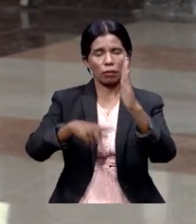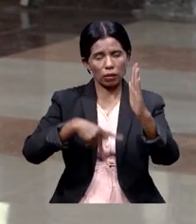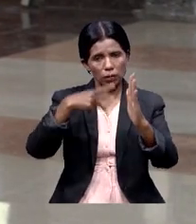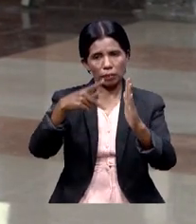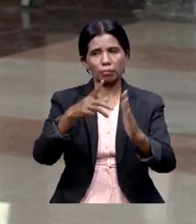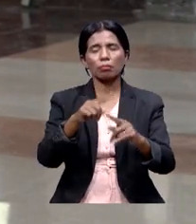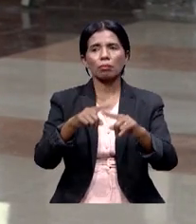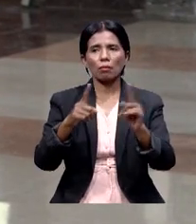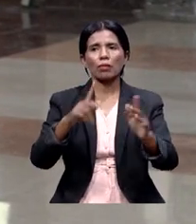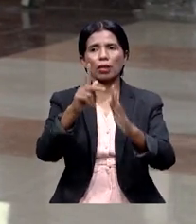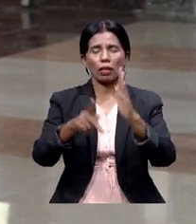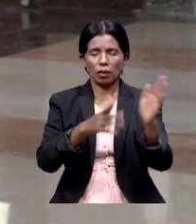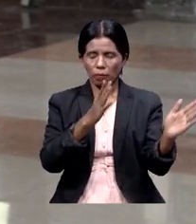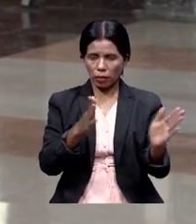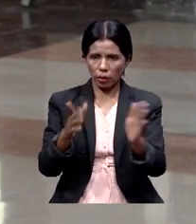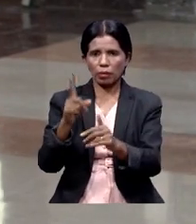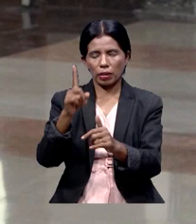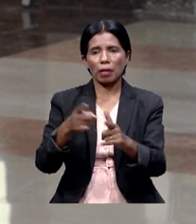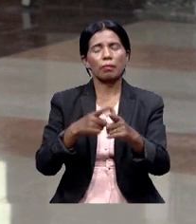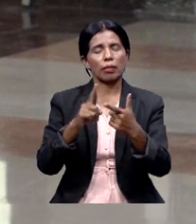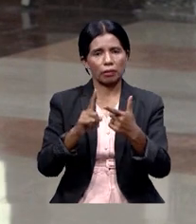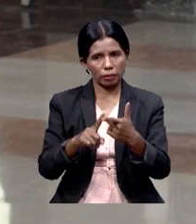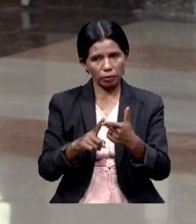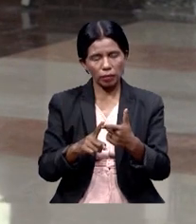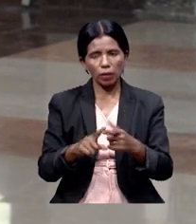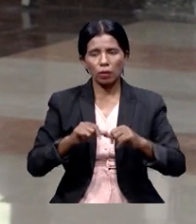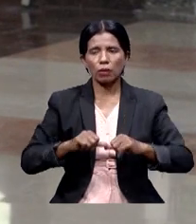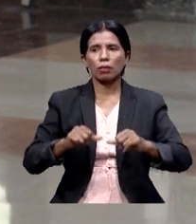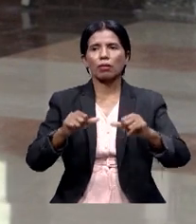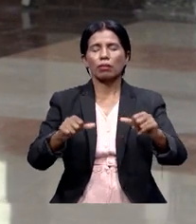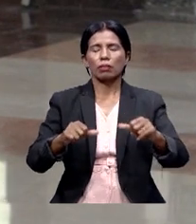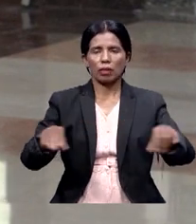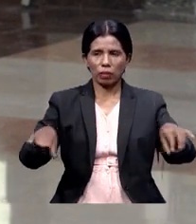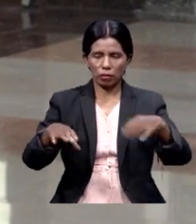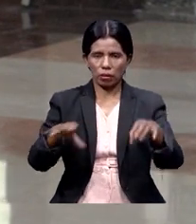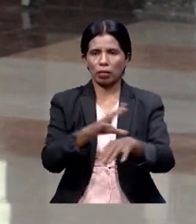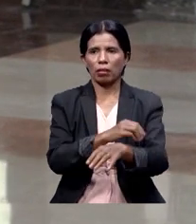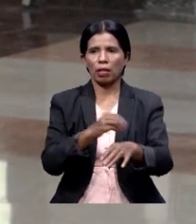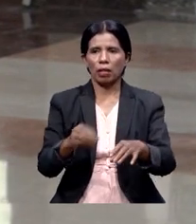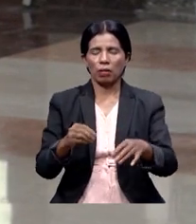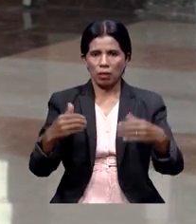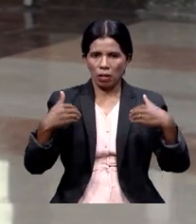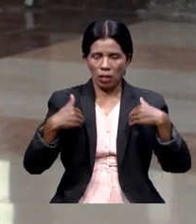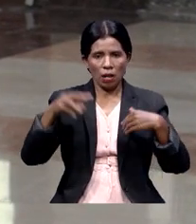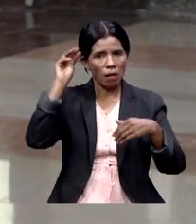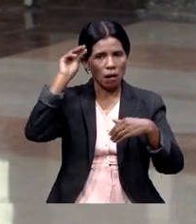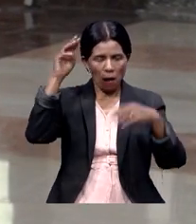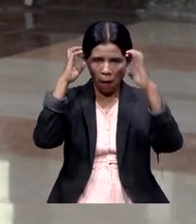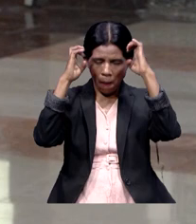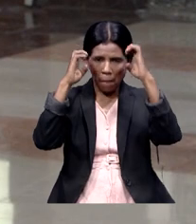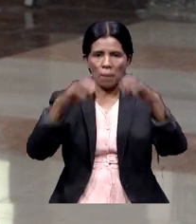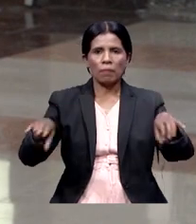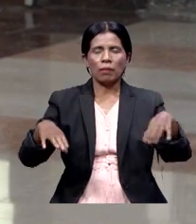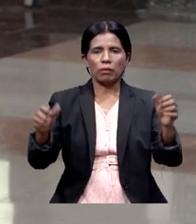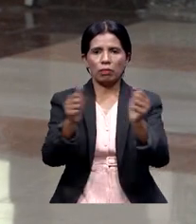bem, currículo é processo ida. Mas bem, a rua da alcona, nem serviço, então, se é Ministério da Educação, se é serviço